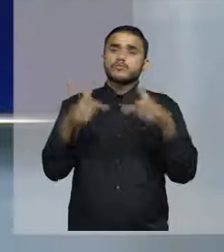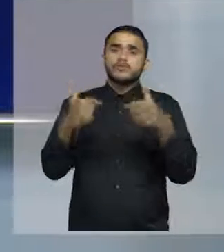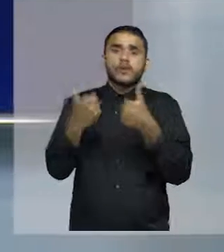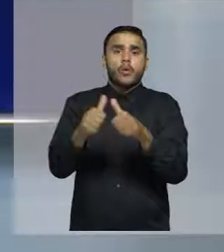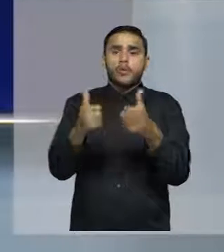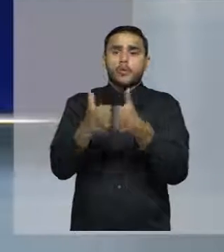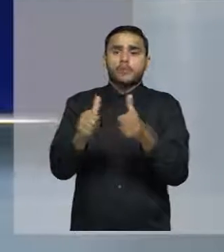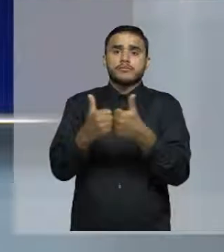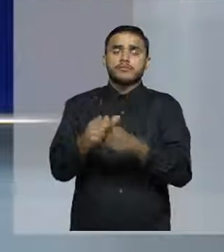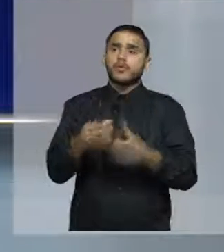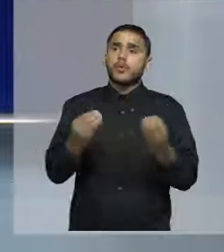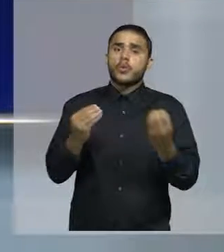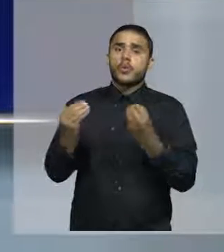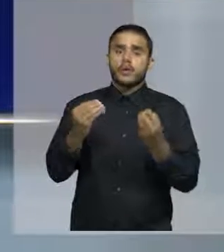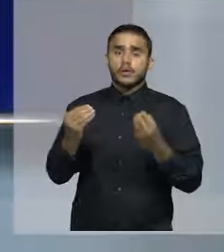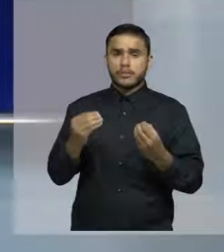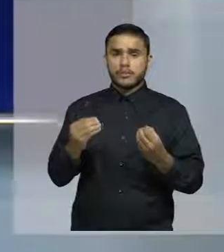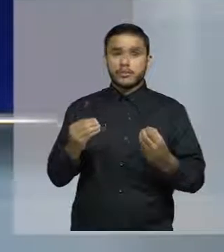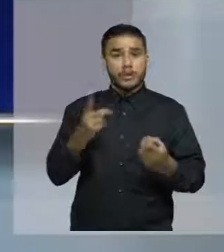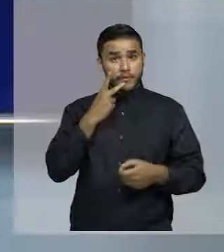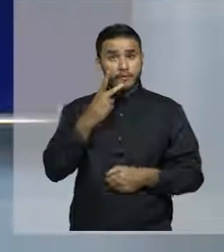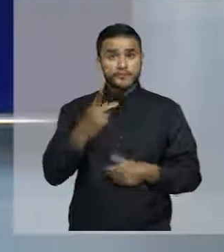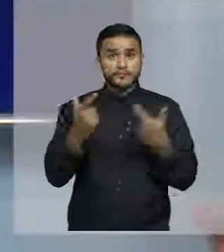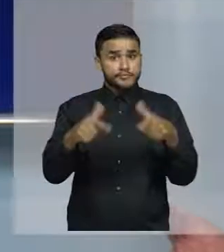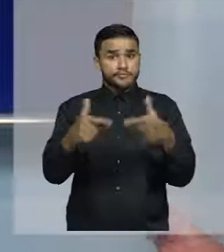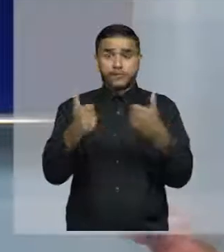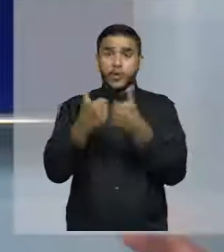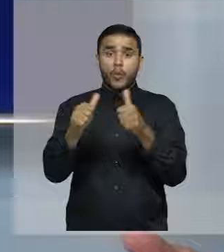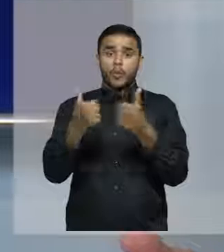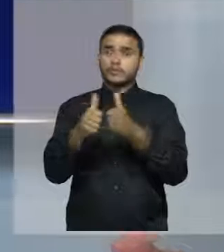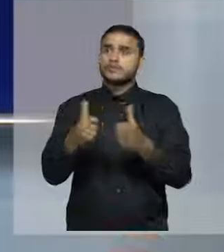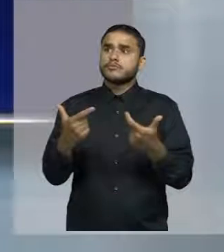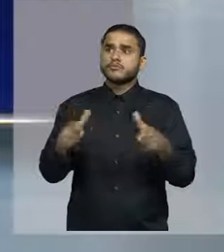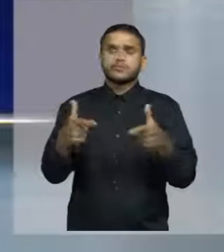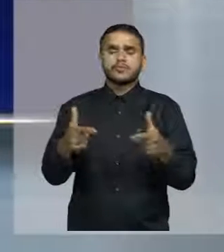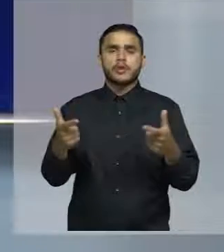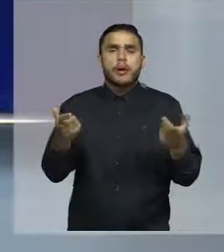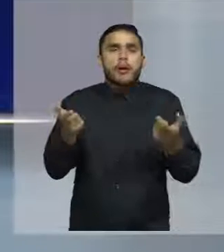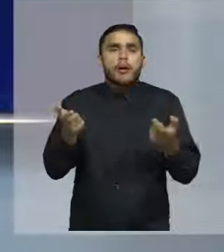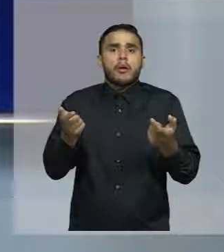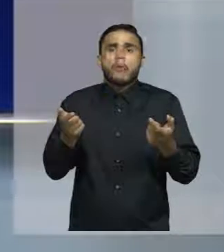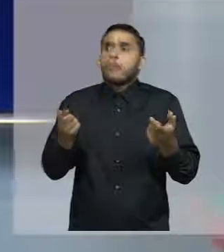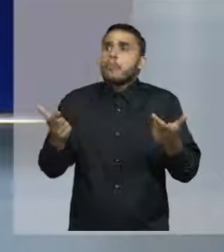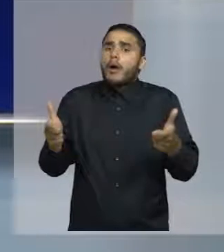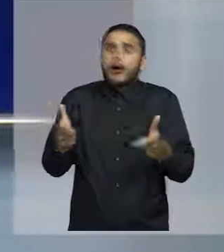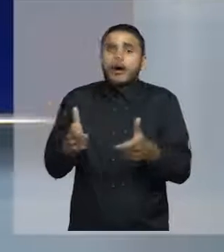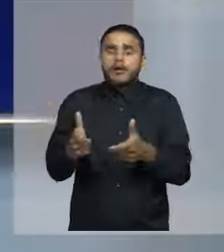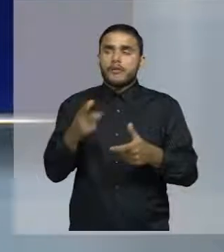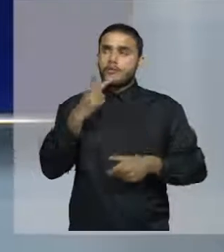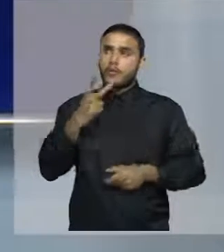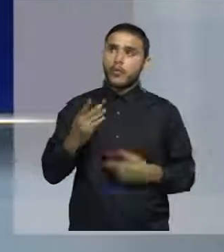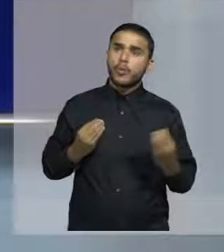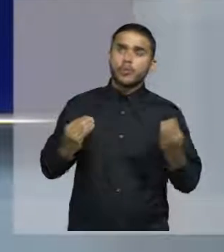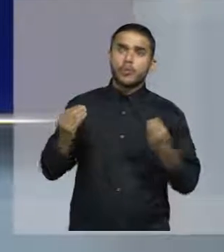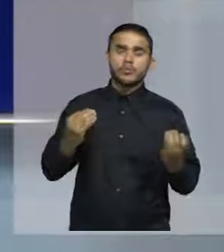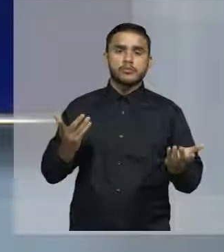há, inclusive, não havia, enquanto gravávamos o programa, transporte público em quantidade suficiente para as pessoas ir e